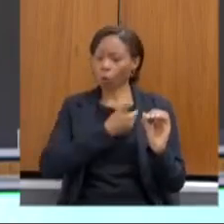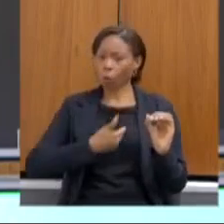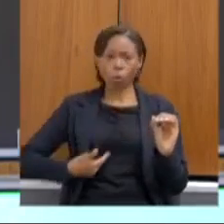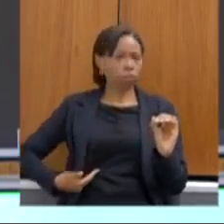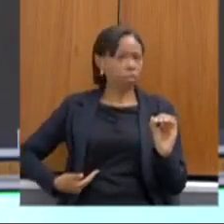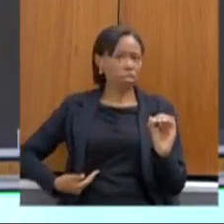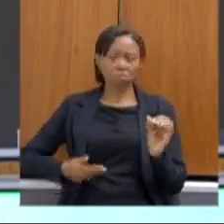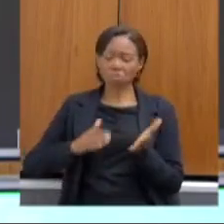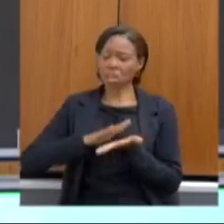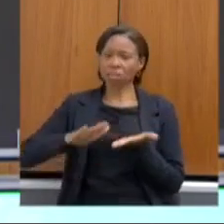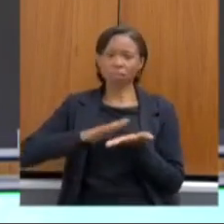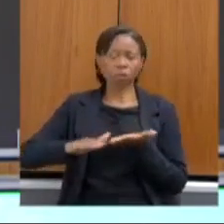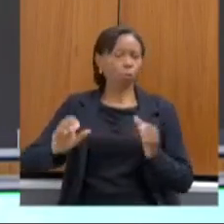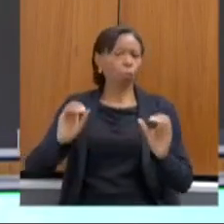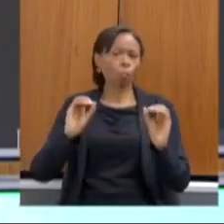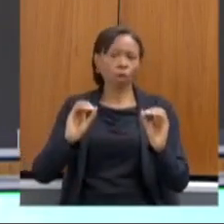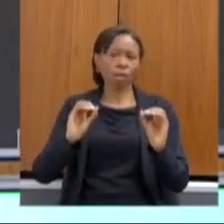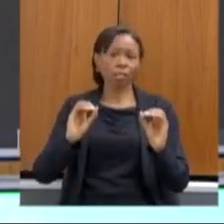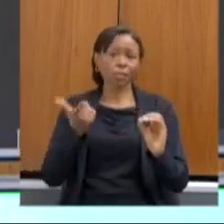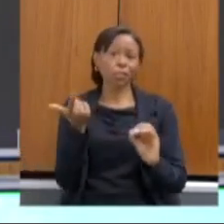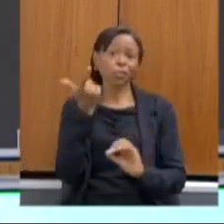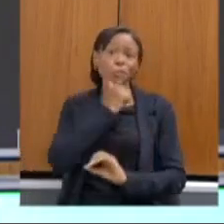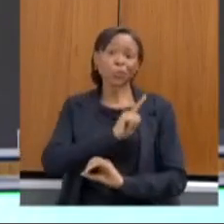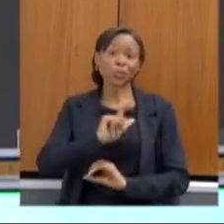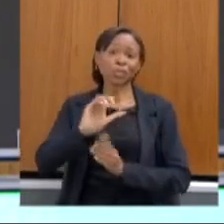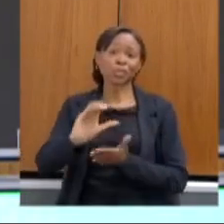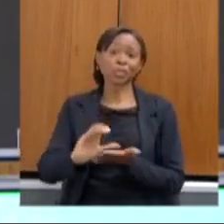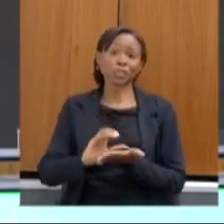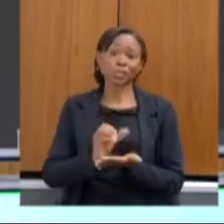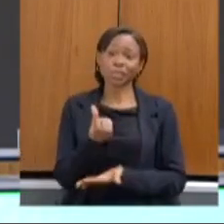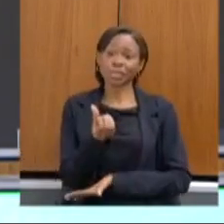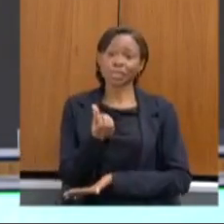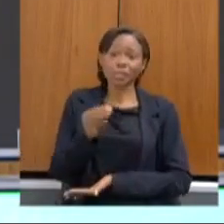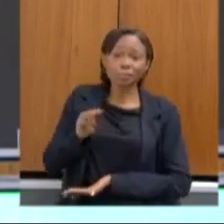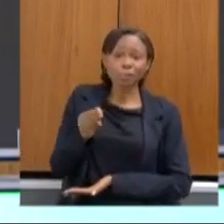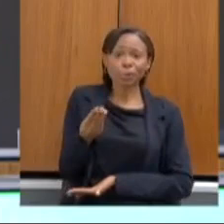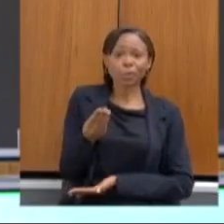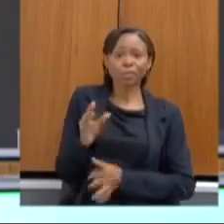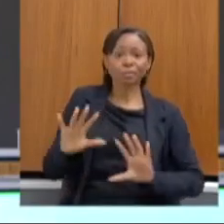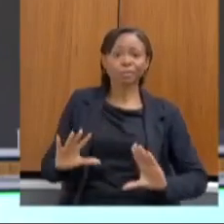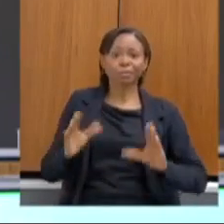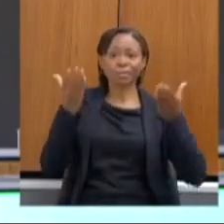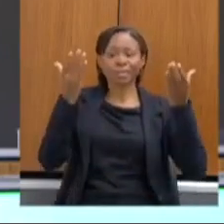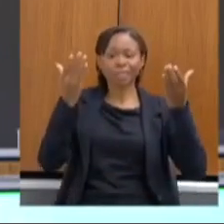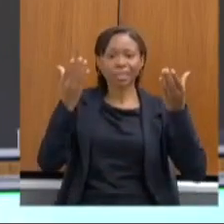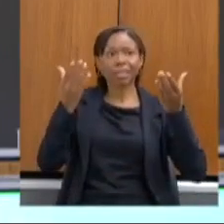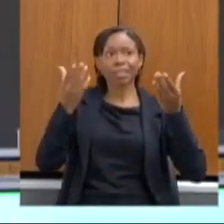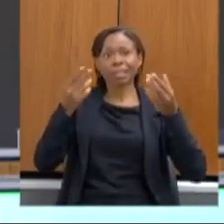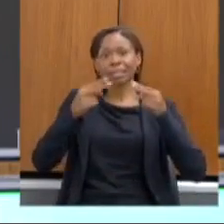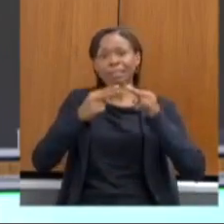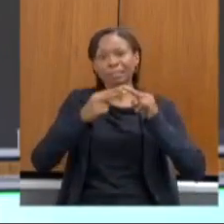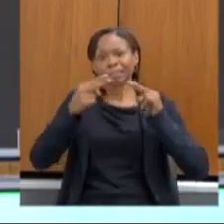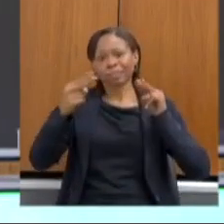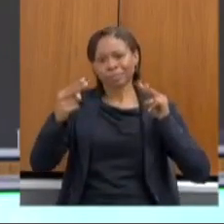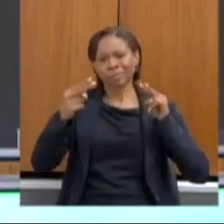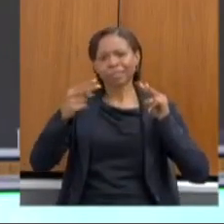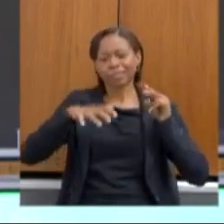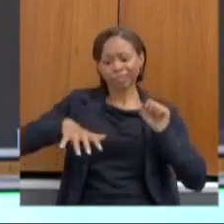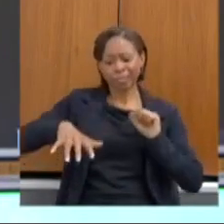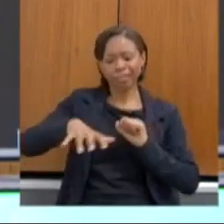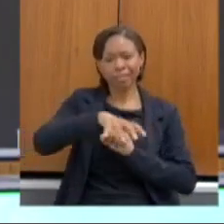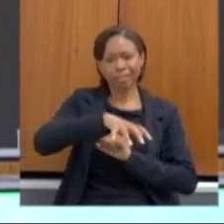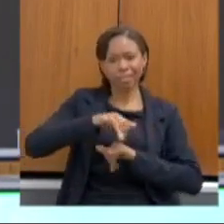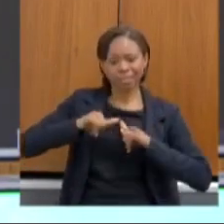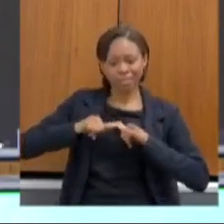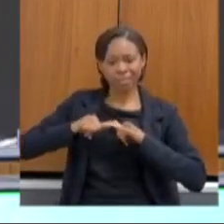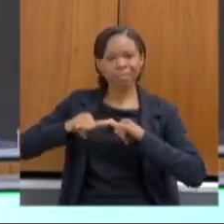e gerou Seis Milhões em negócios nessas eventos online com relação aos setores de